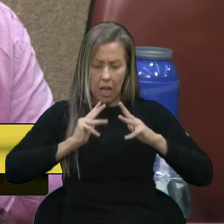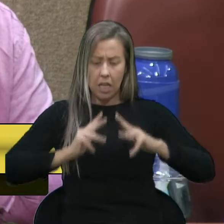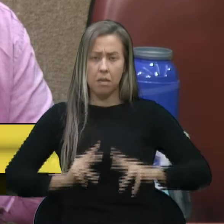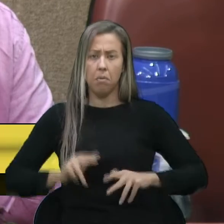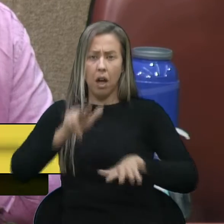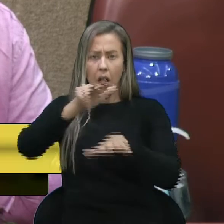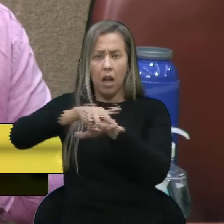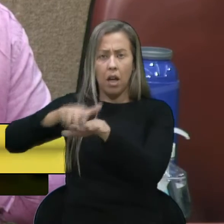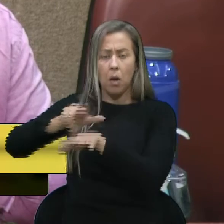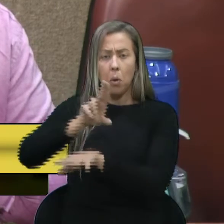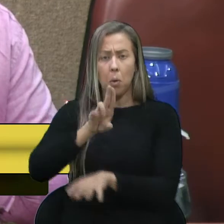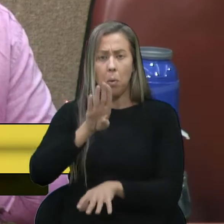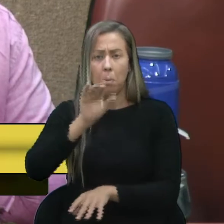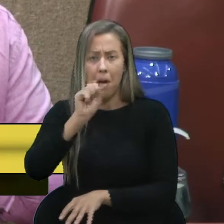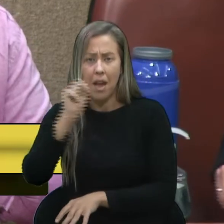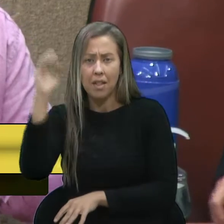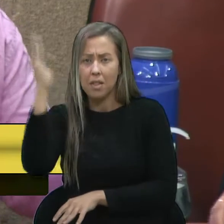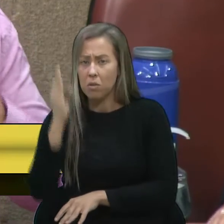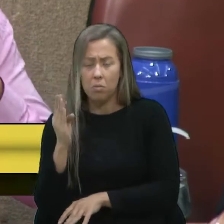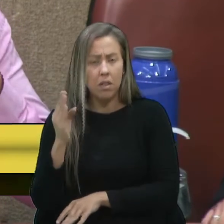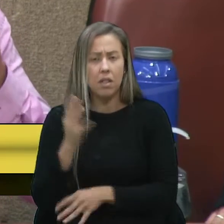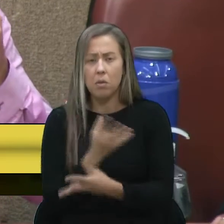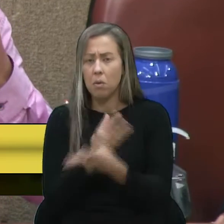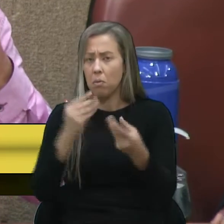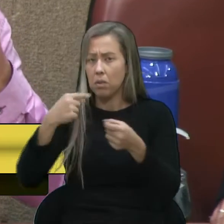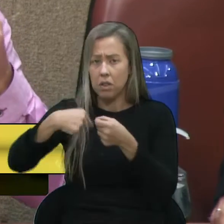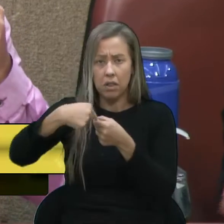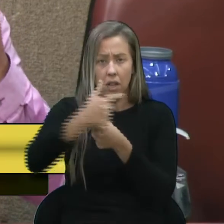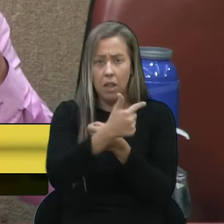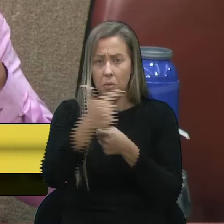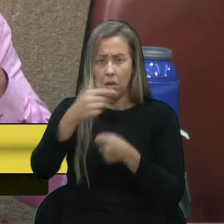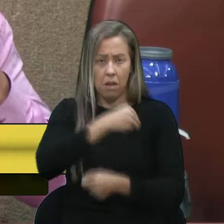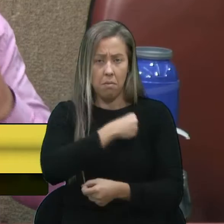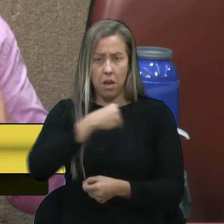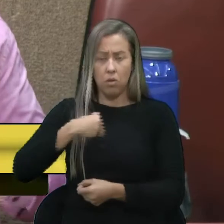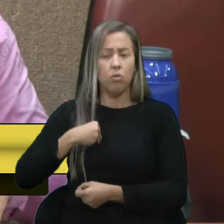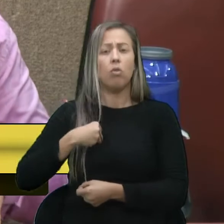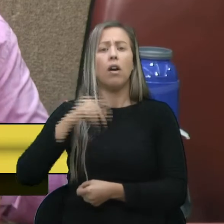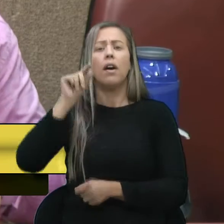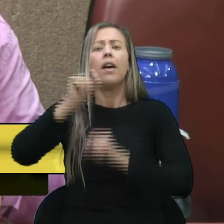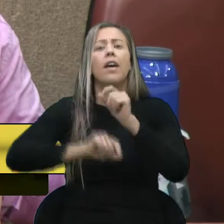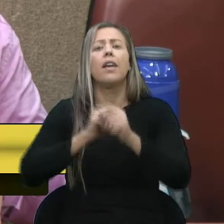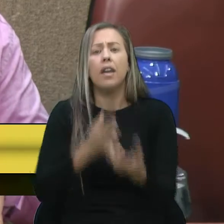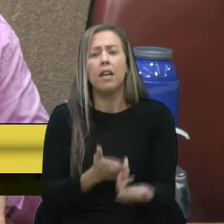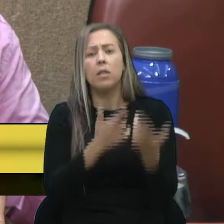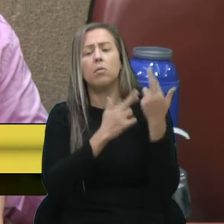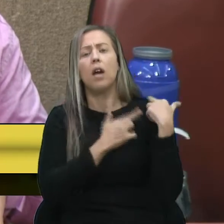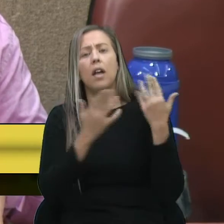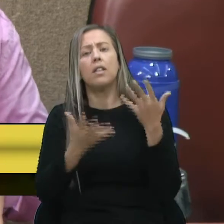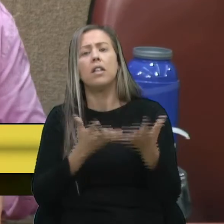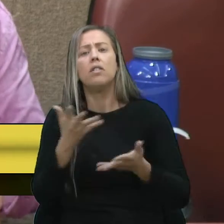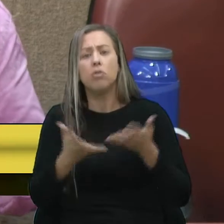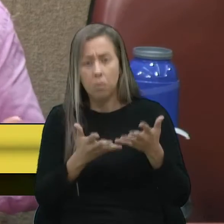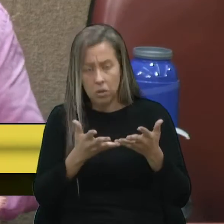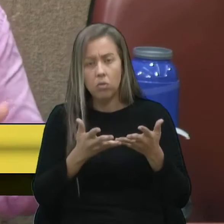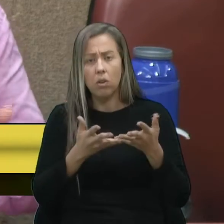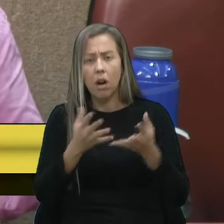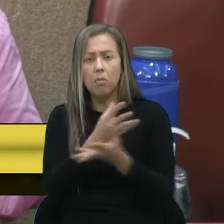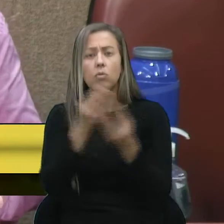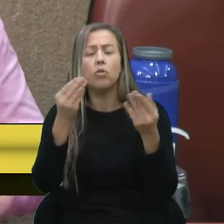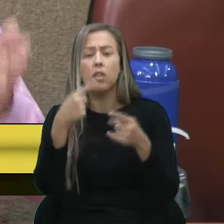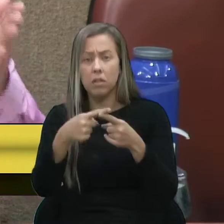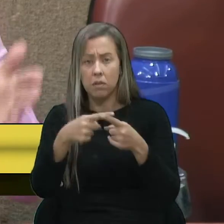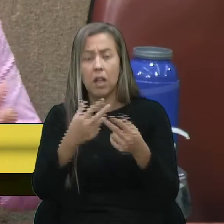Nas UBSs do Brasil, de muitas cidades que não tem médico, quem vai fazer o atendimento, muitas vezes, o atendimento possível